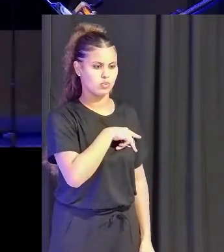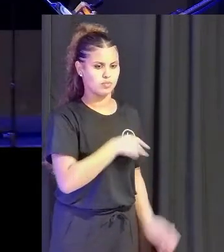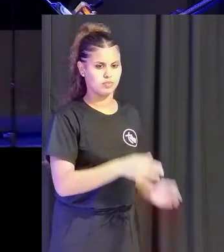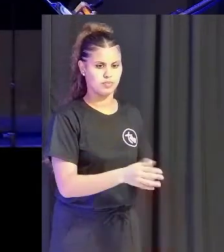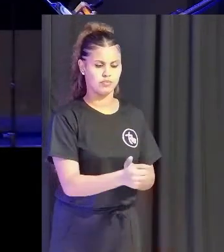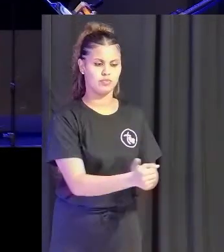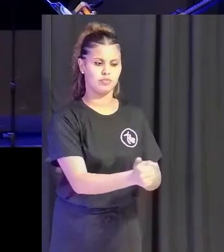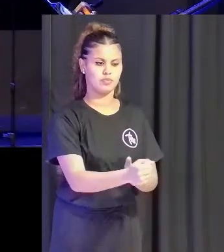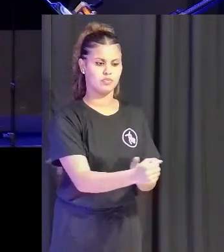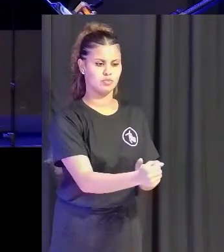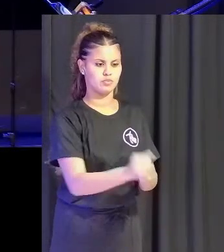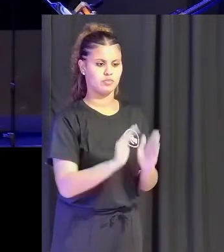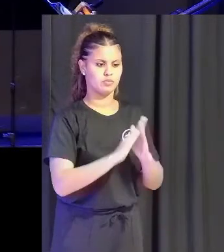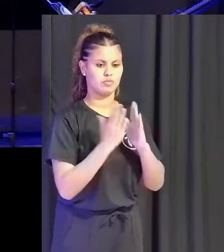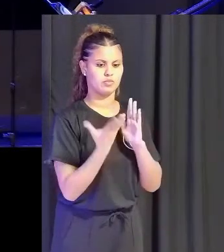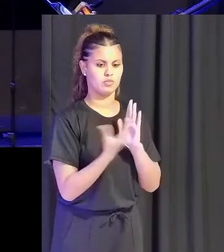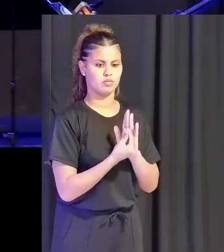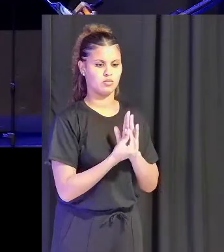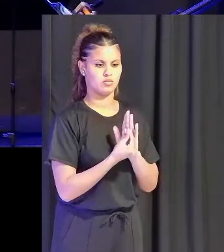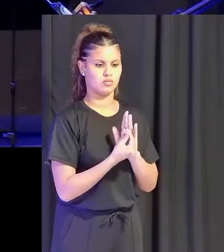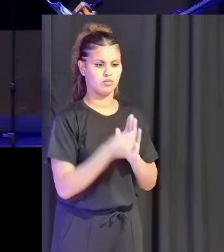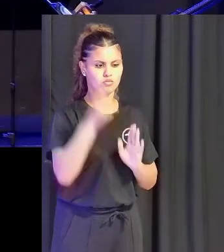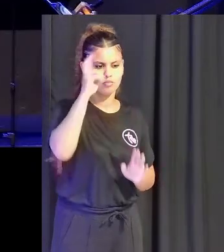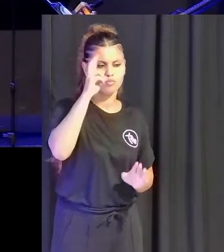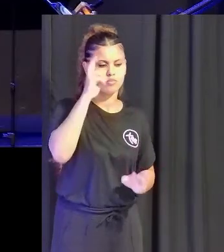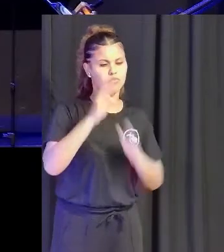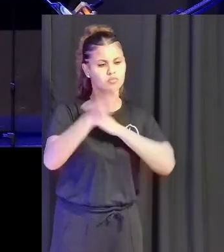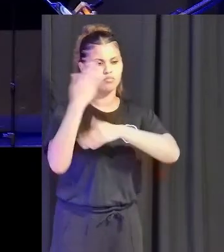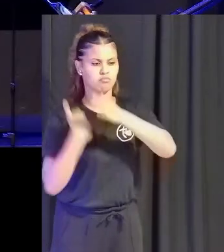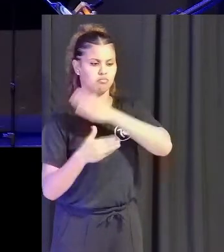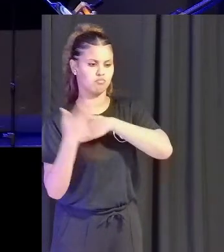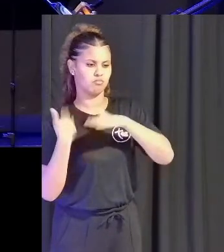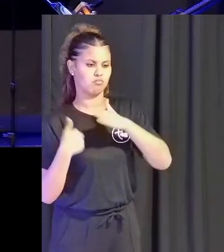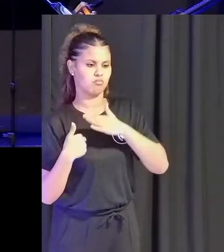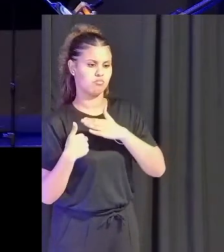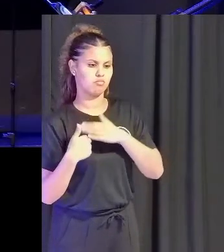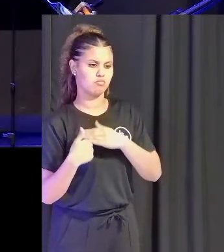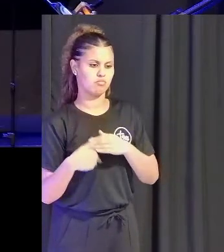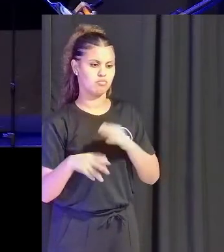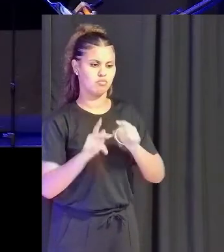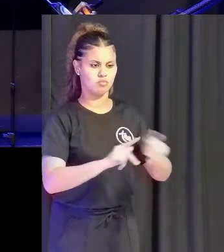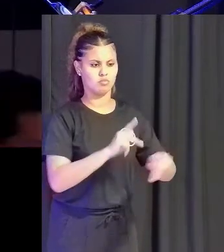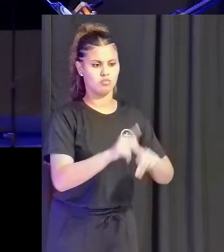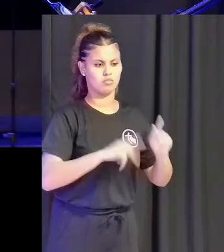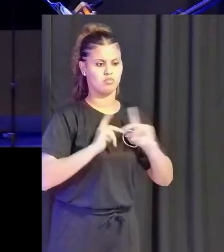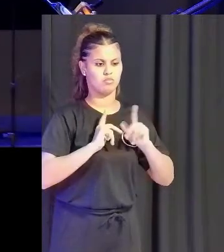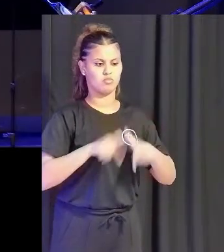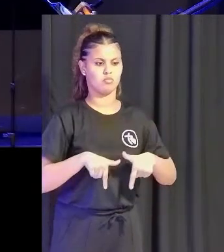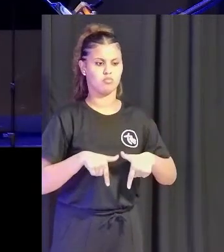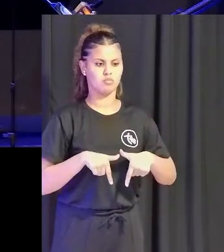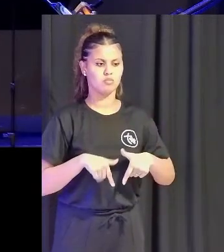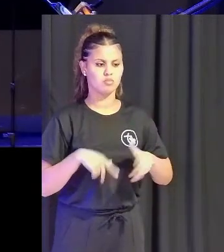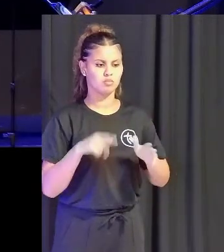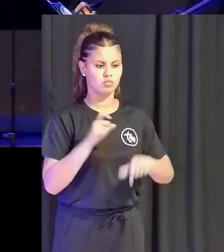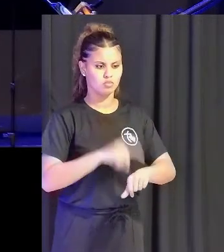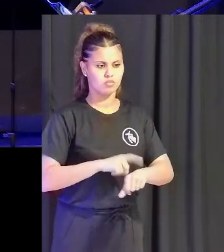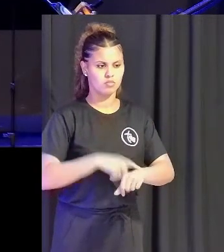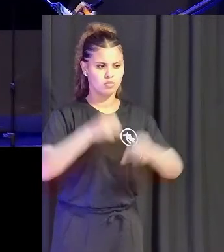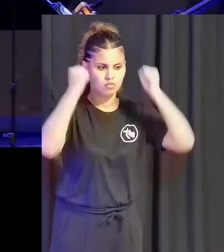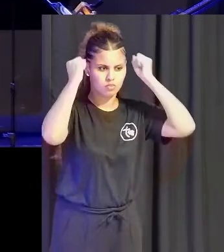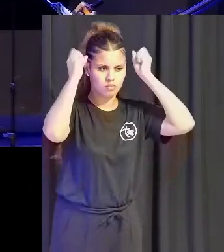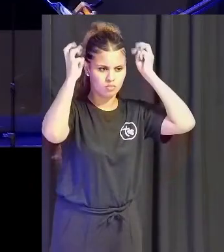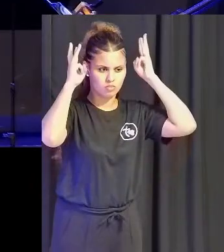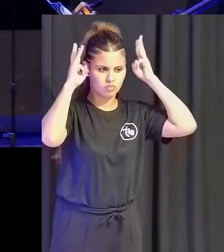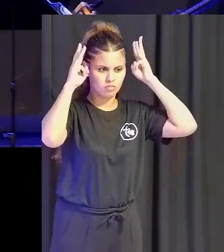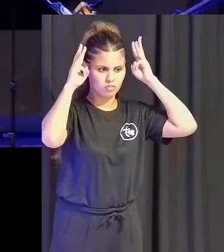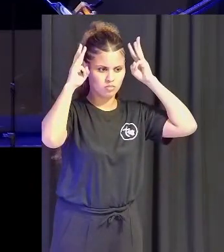do povo de Israel, o povo de Deus. Lembrando de alguns acontecimentos que eles experimentaram